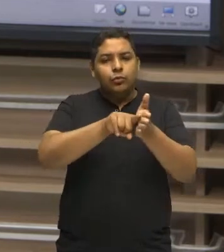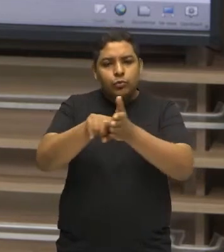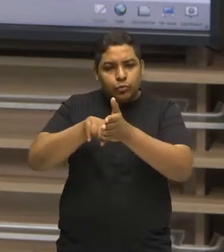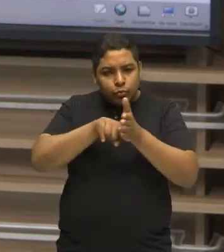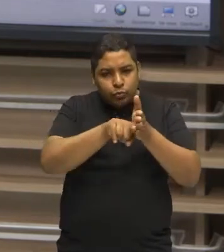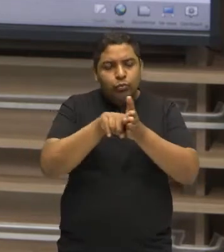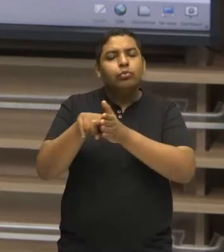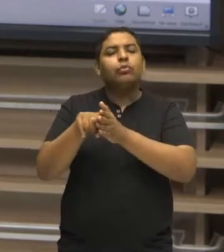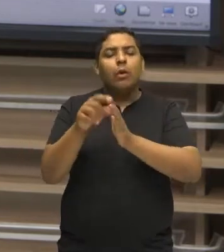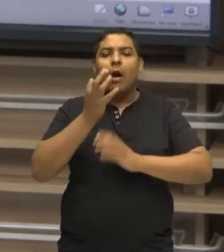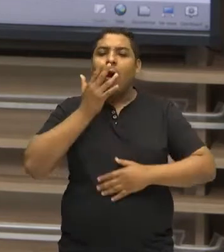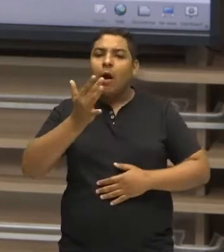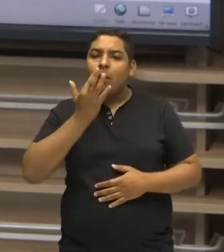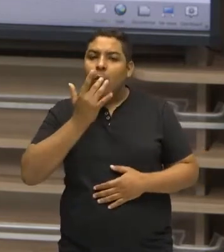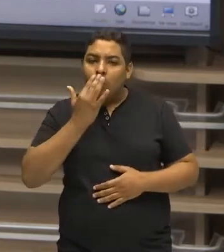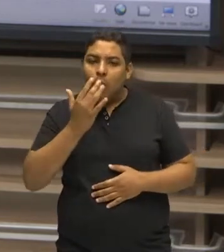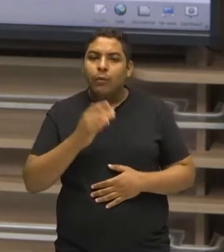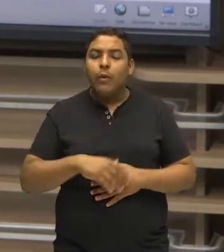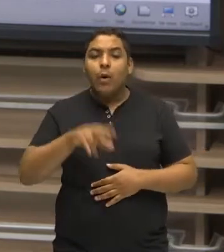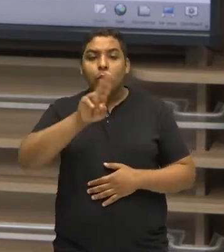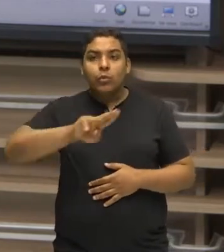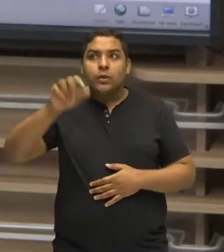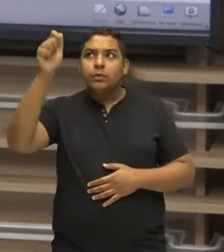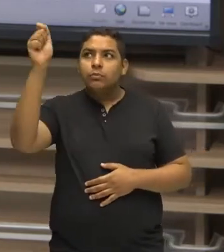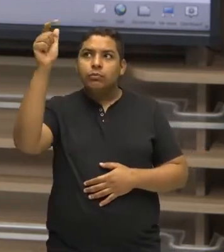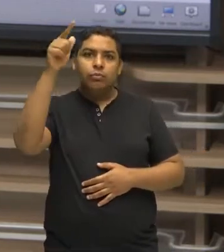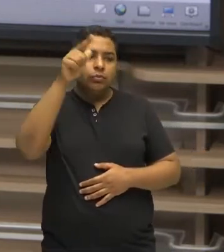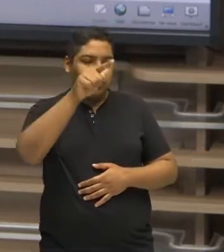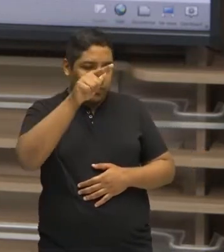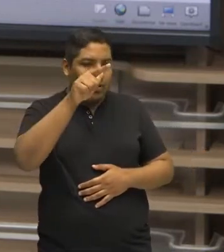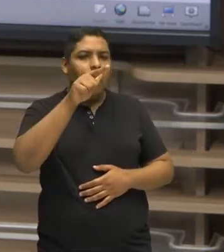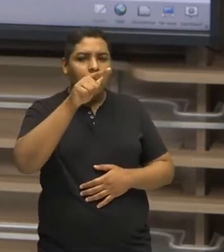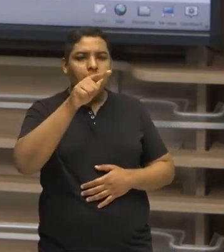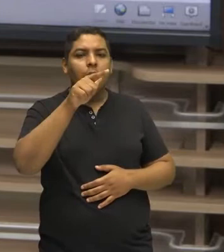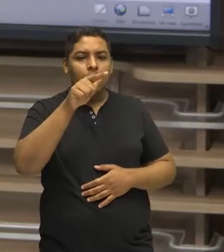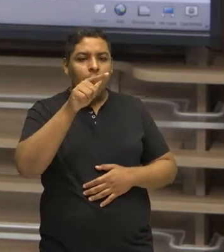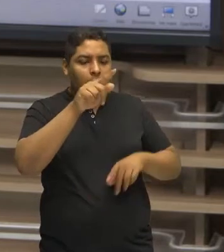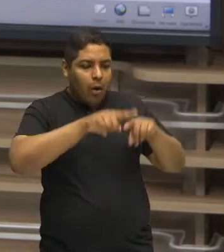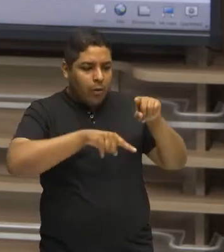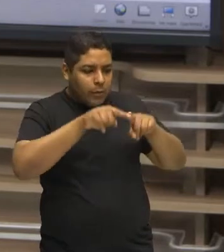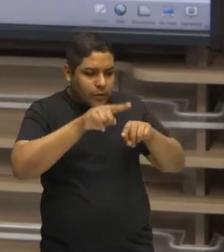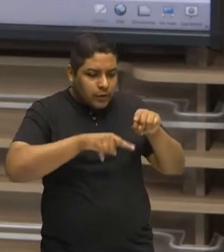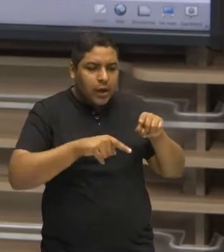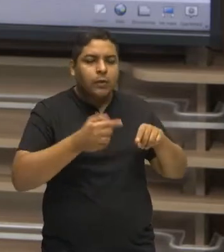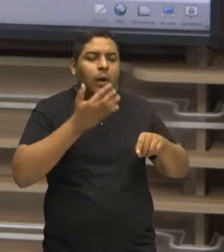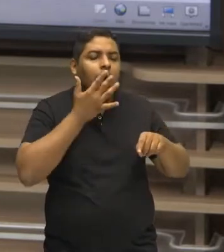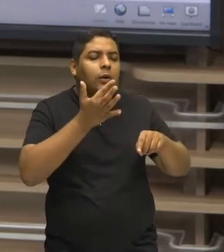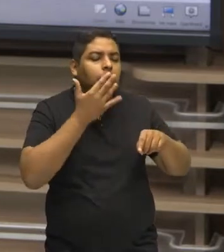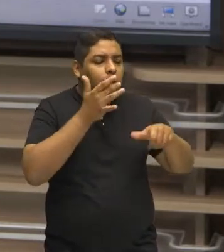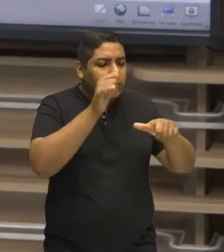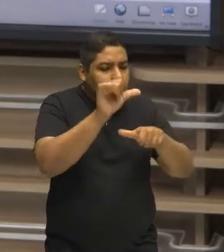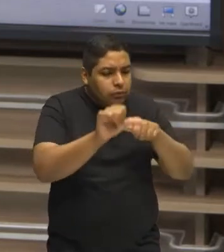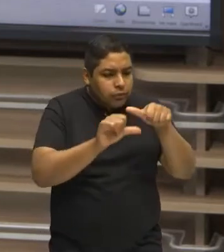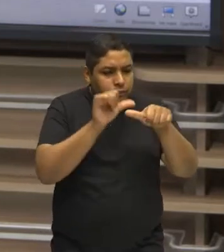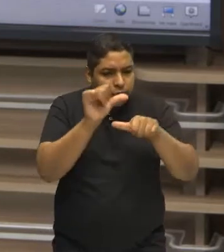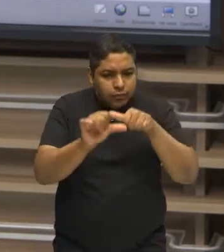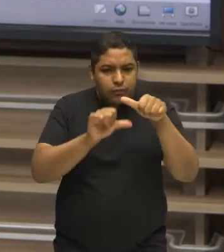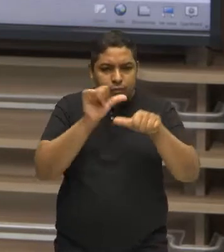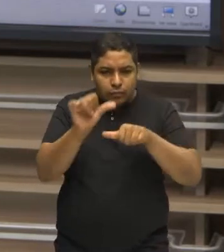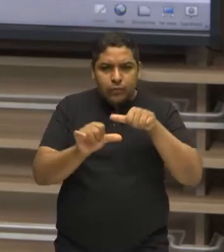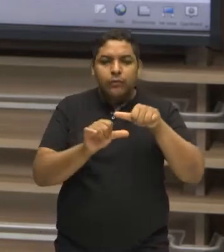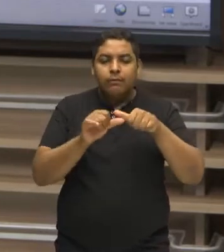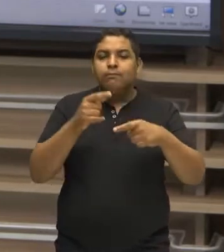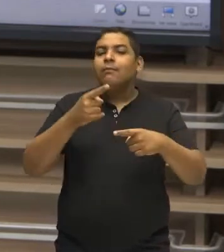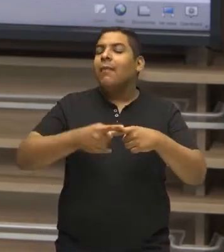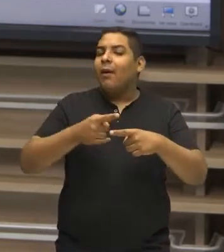eles incidem sobre os objetos, essas cores elas vão mudando. Então,